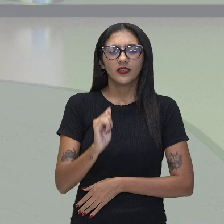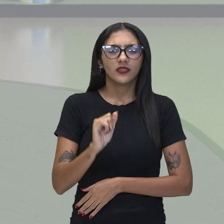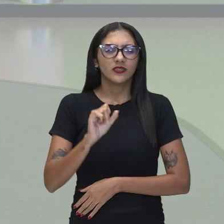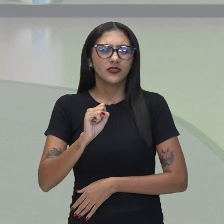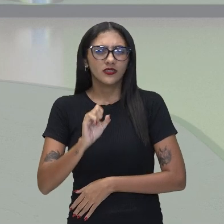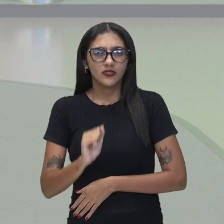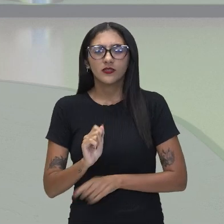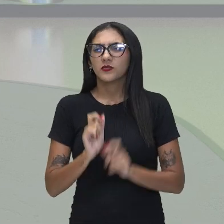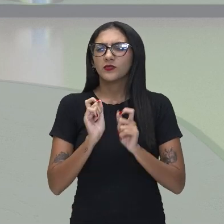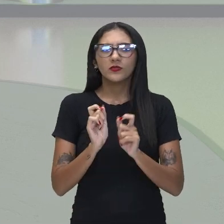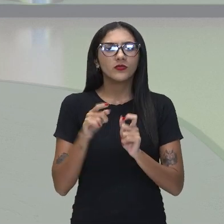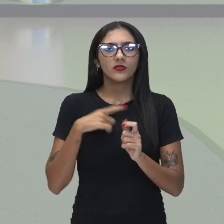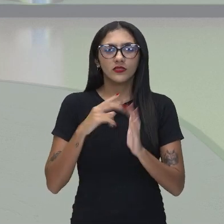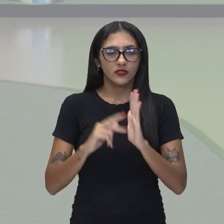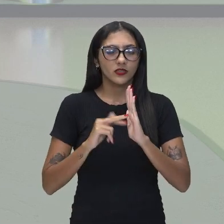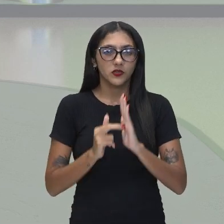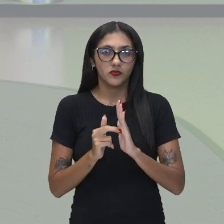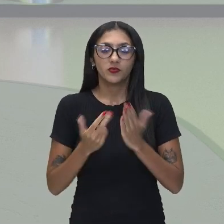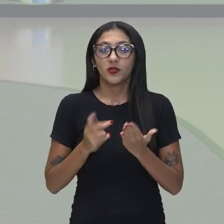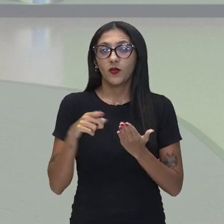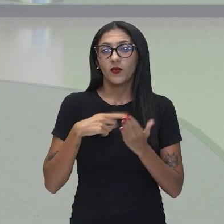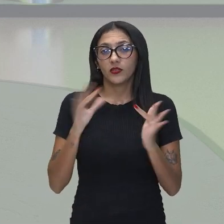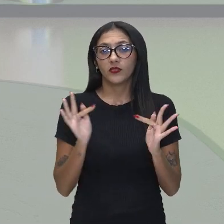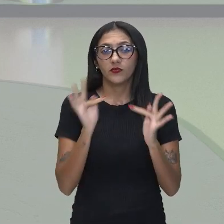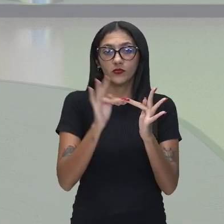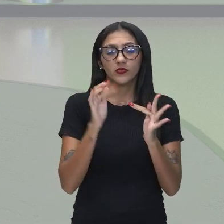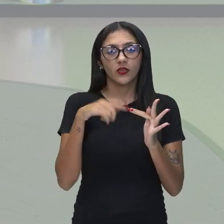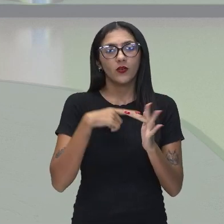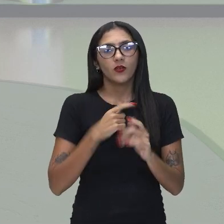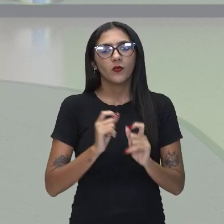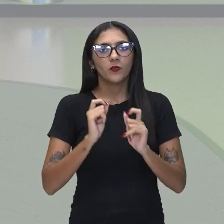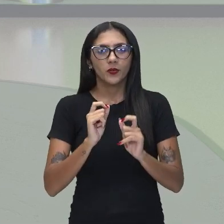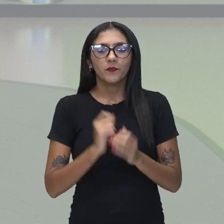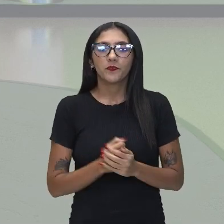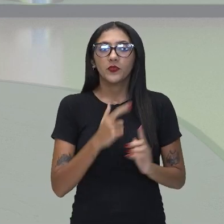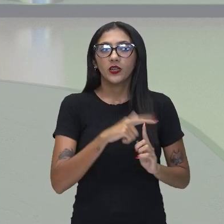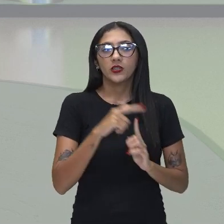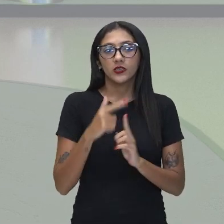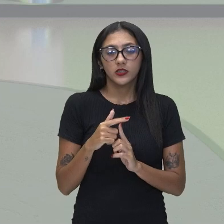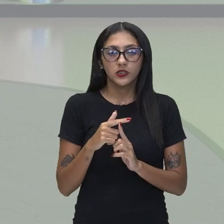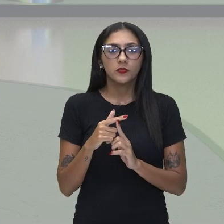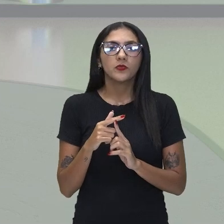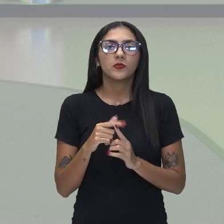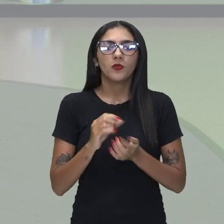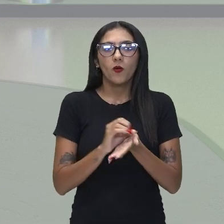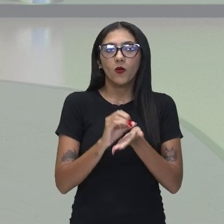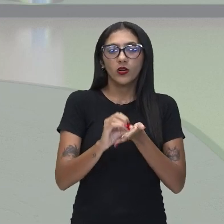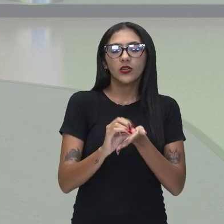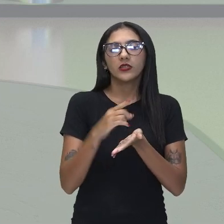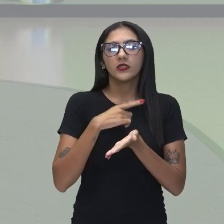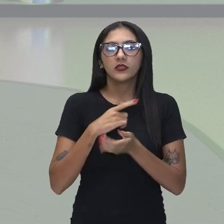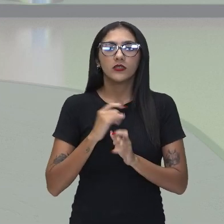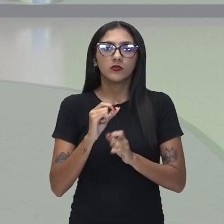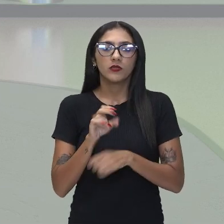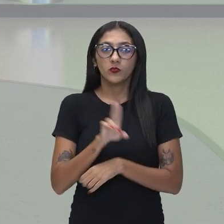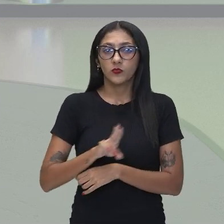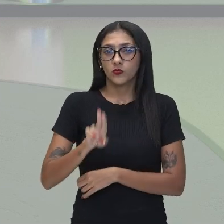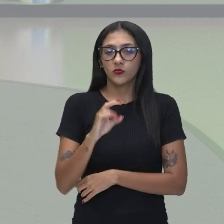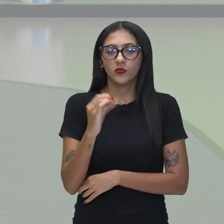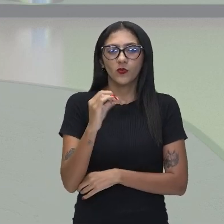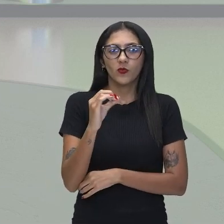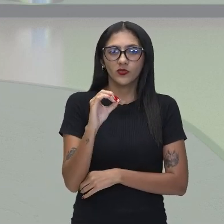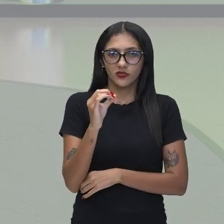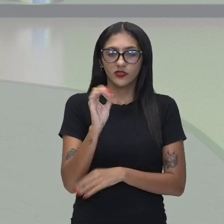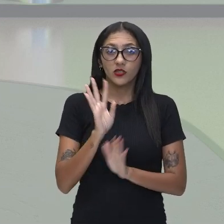como o nome está dizendo, as funções oxigenadas são funções orgânicas que apresentam o oxigênio na